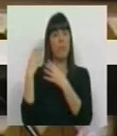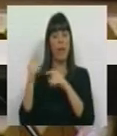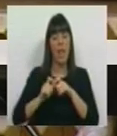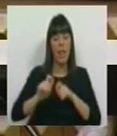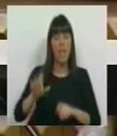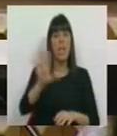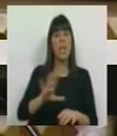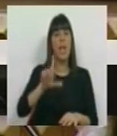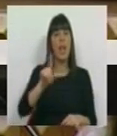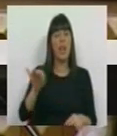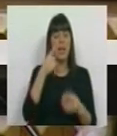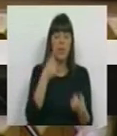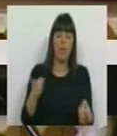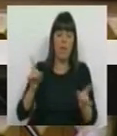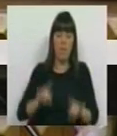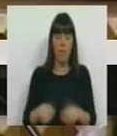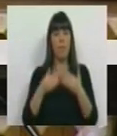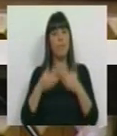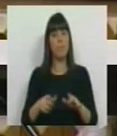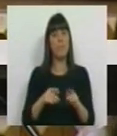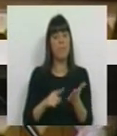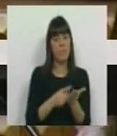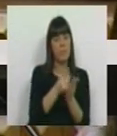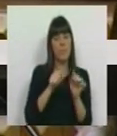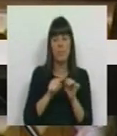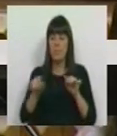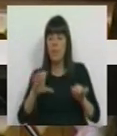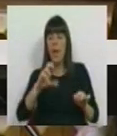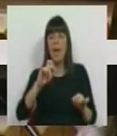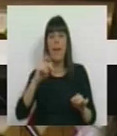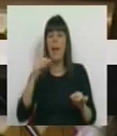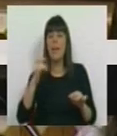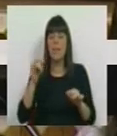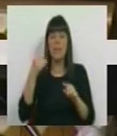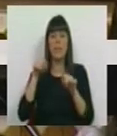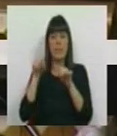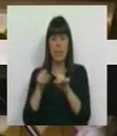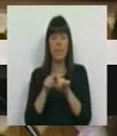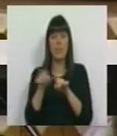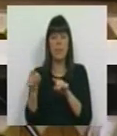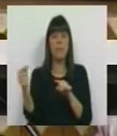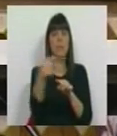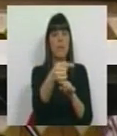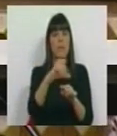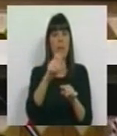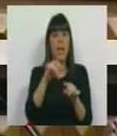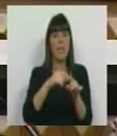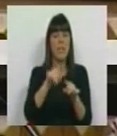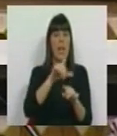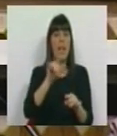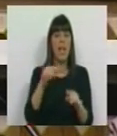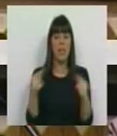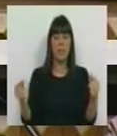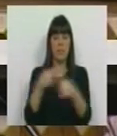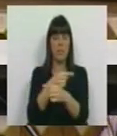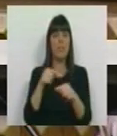na linha de leste, a reabilitação e reativação do ramal de Castres e a ligação do ramal de Castres entre o ramal de Castres e a linha de